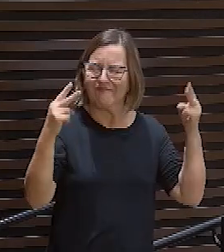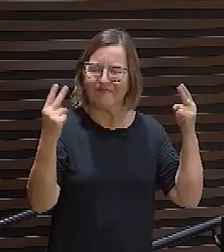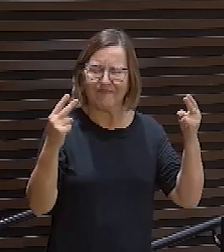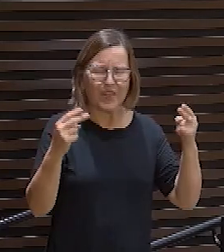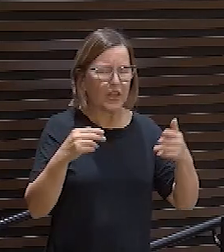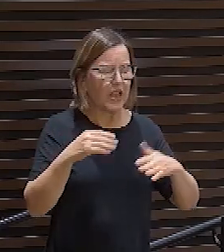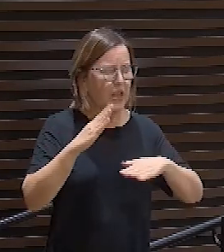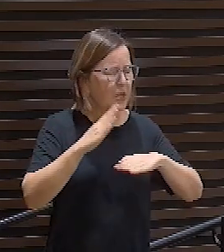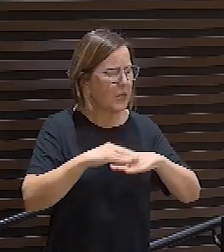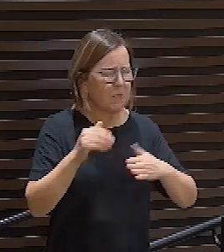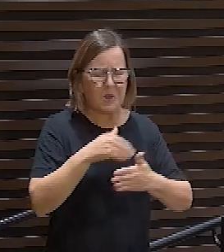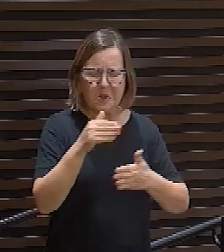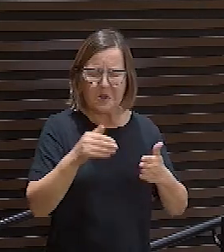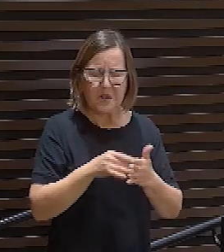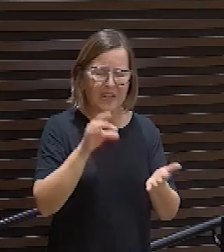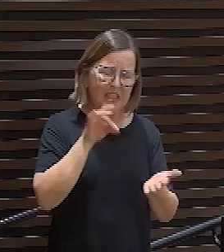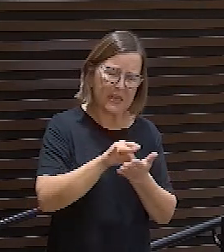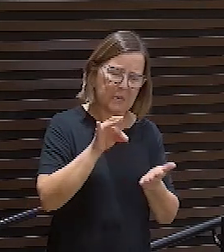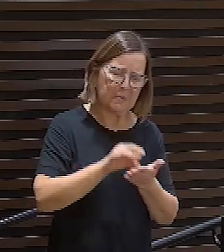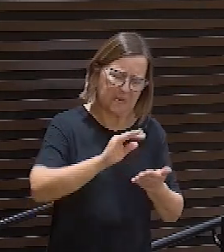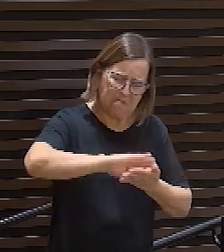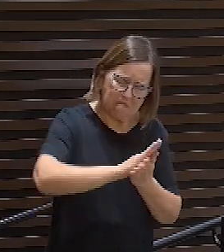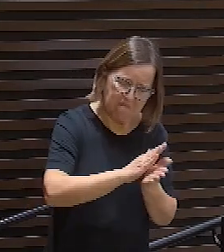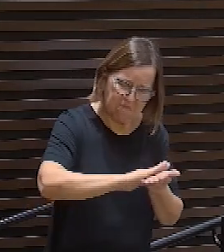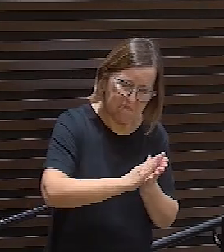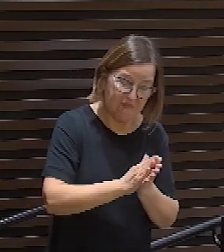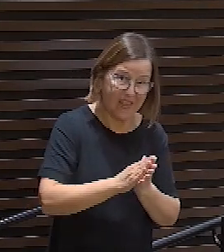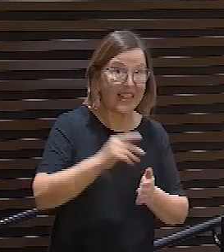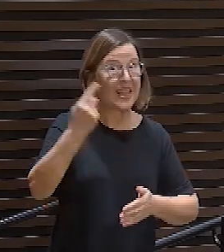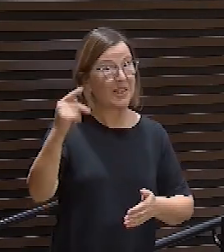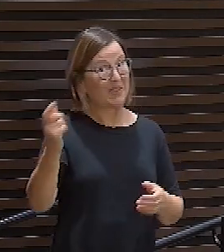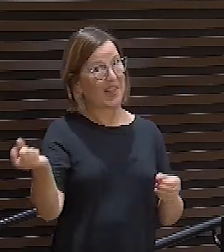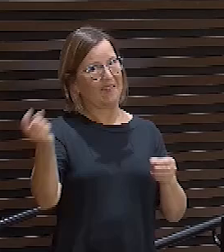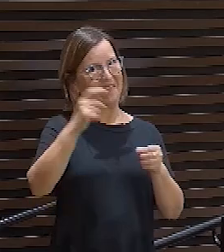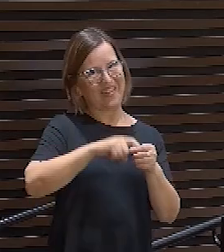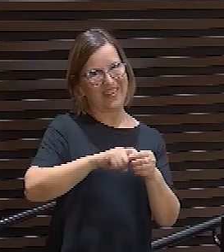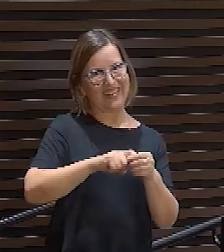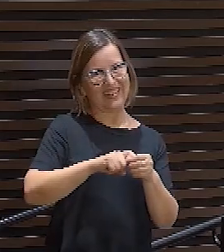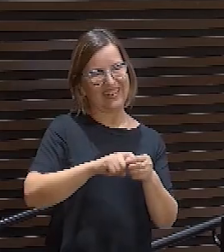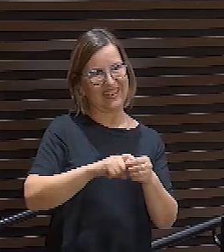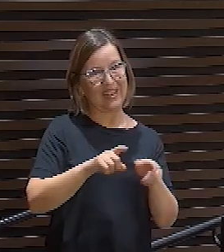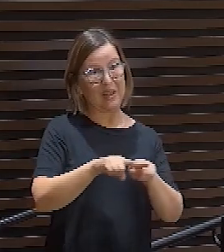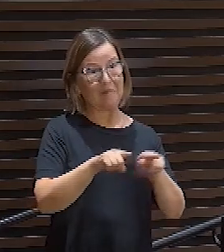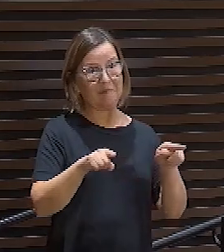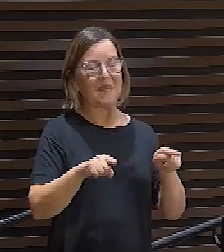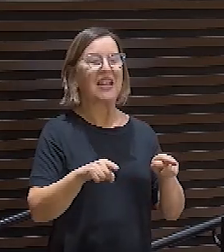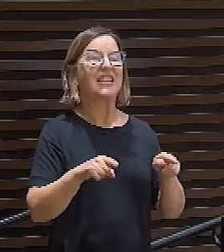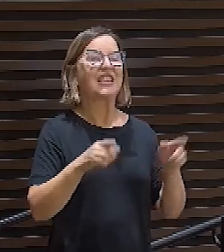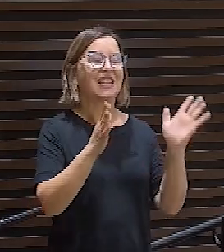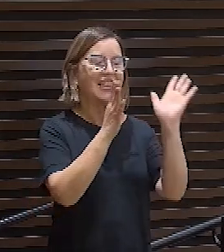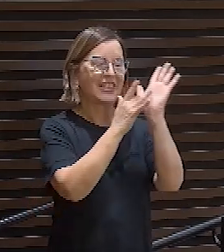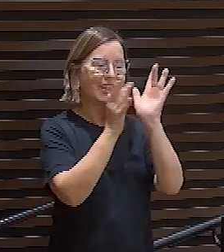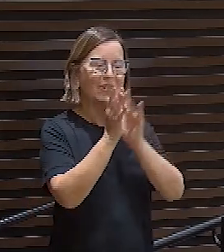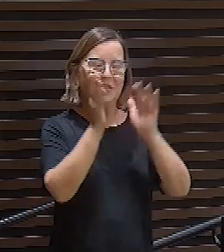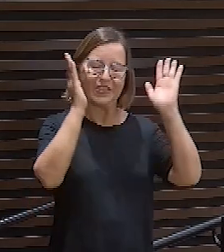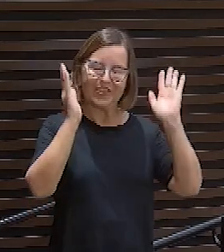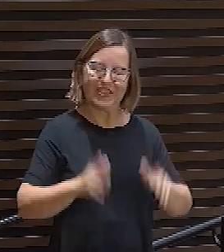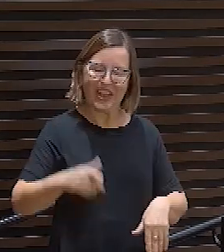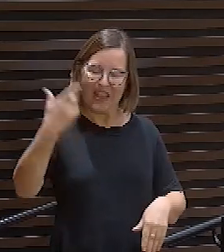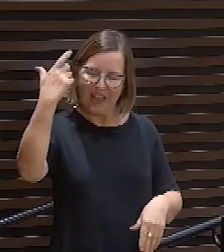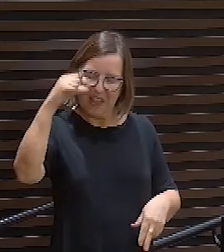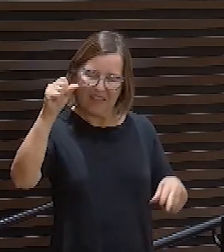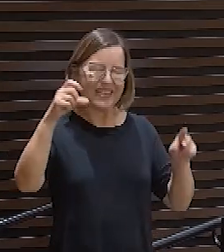inimigos, esmagando-os ao pó na sua volta. Mas ele já triunfou deles na